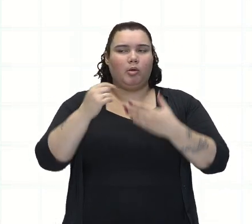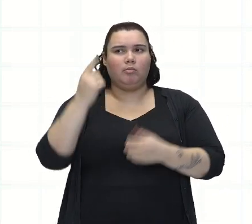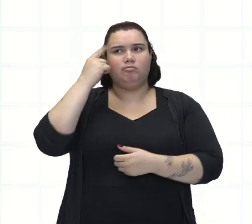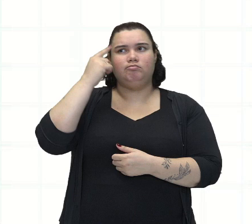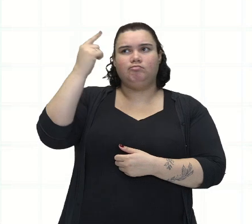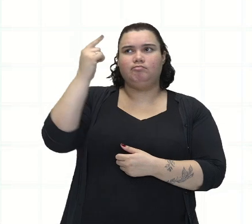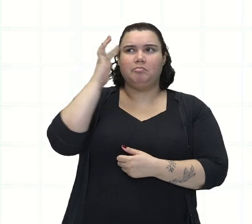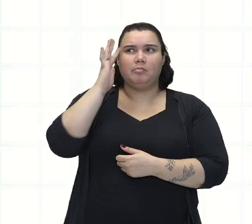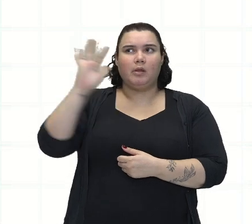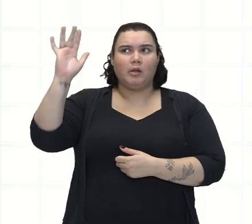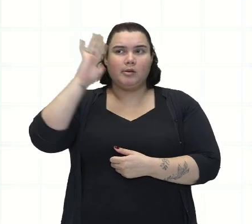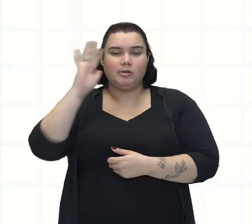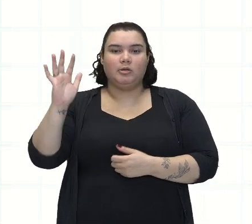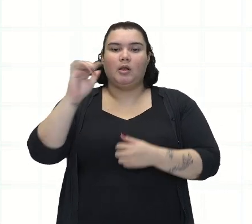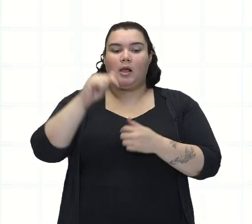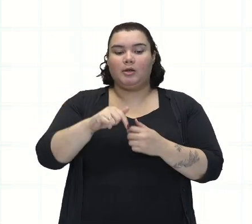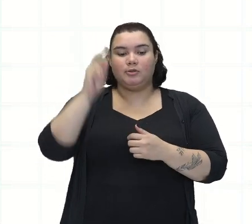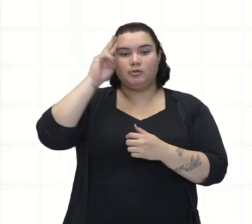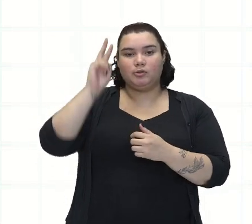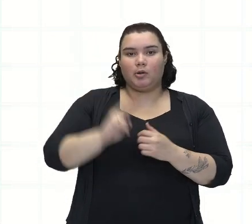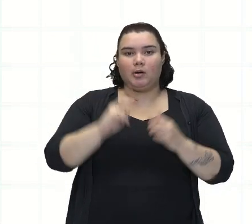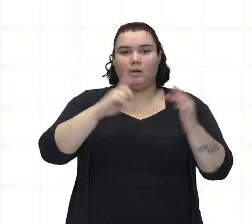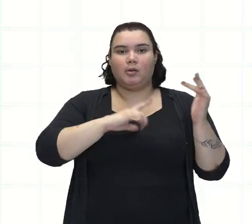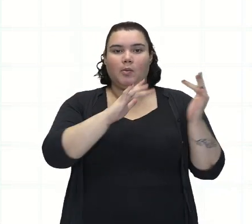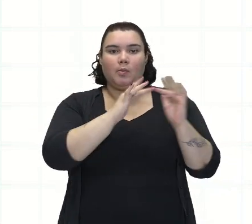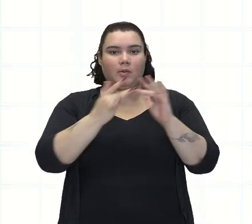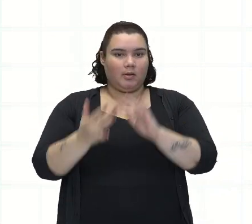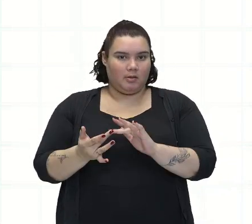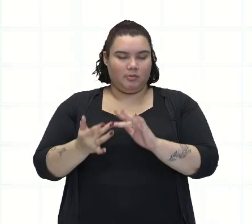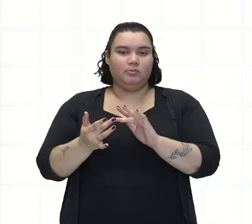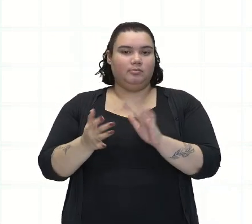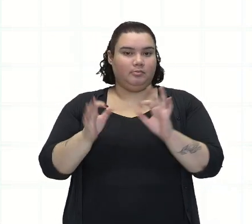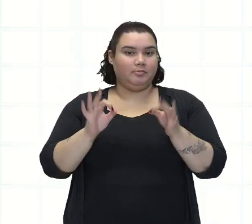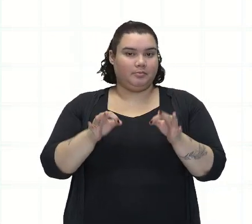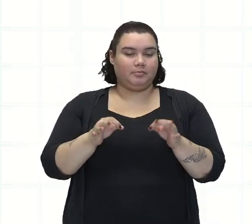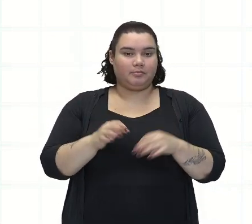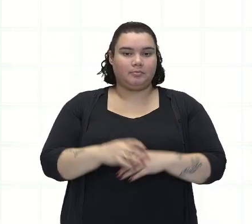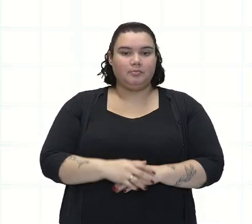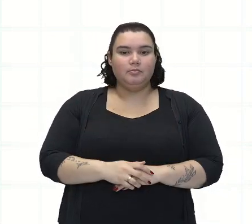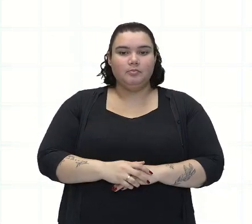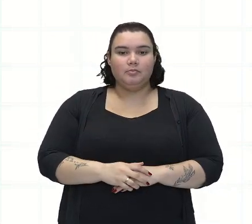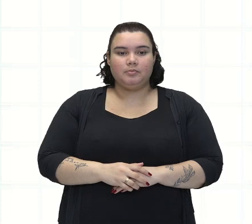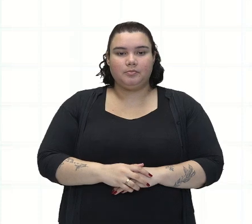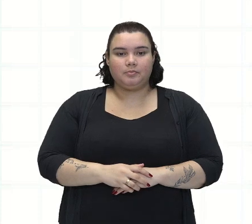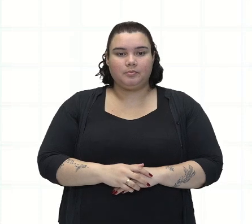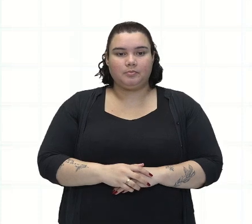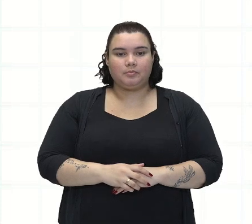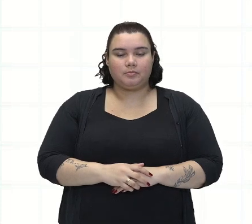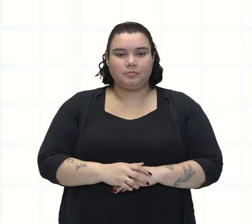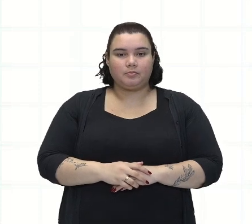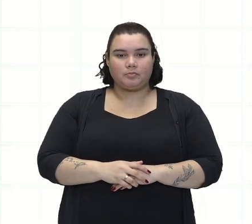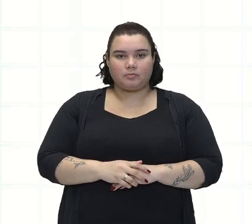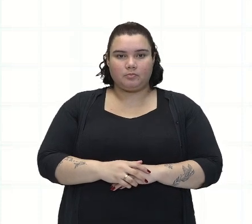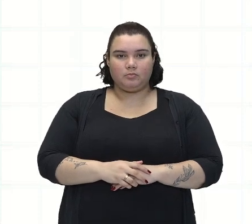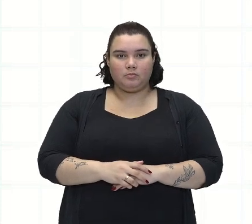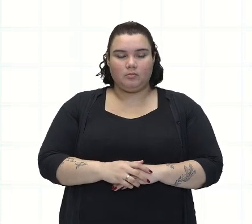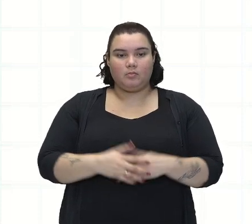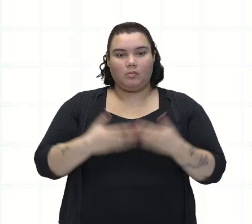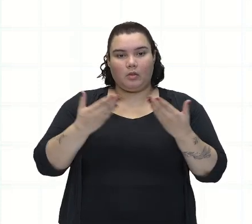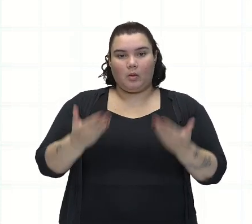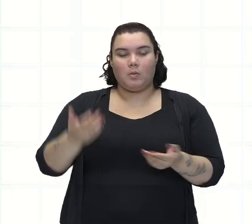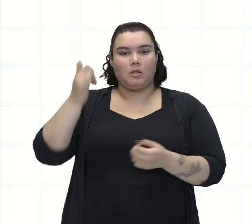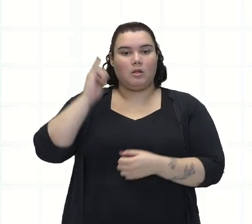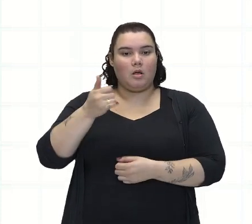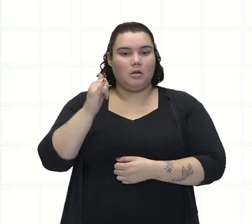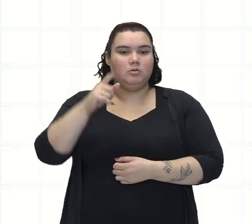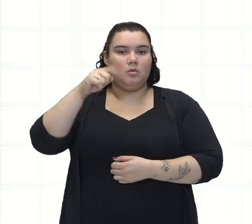contexto, conta uma história e tem uma reflexão. Então, continuando. Relatos de fatos reais ou